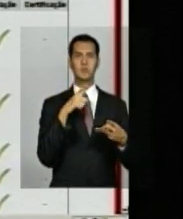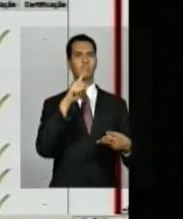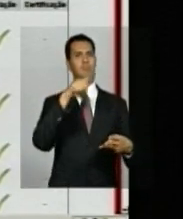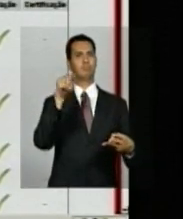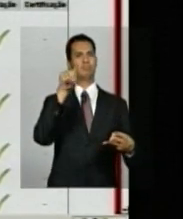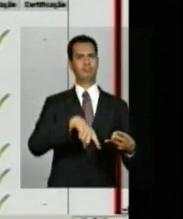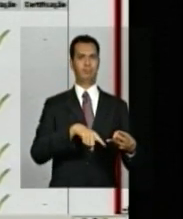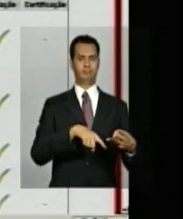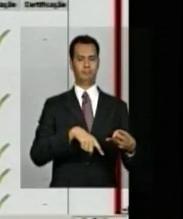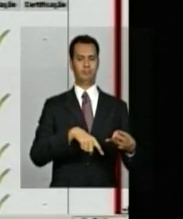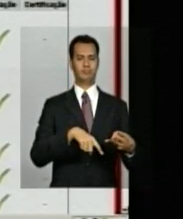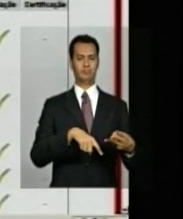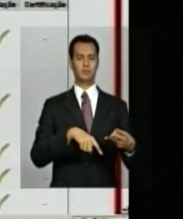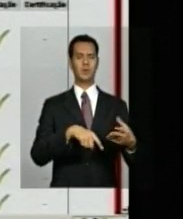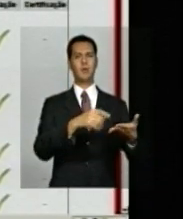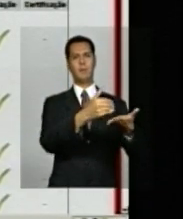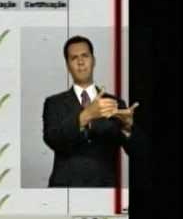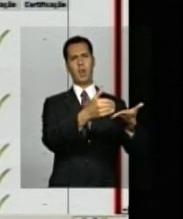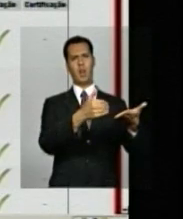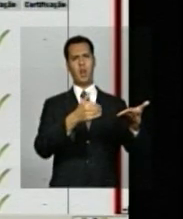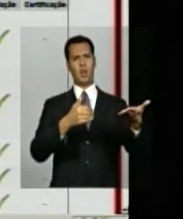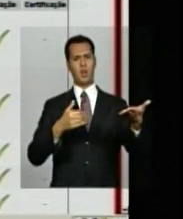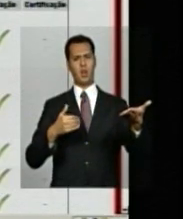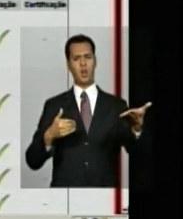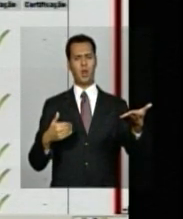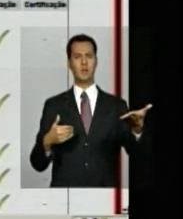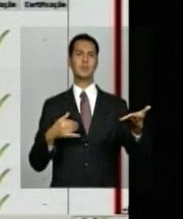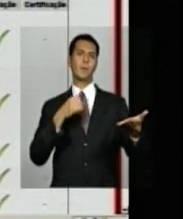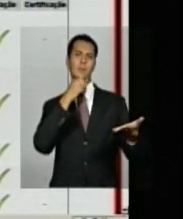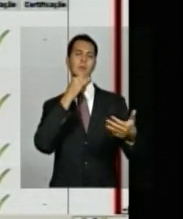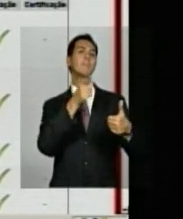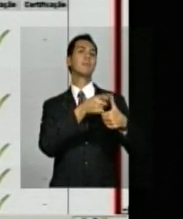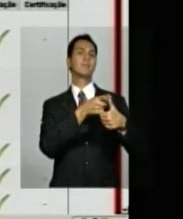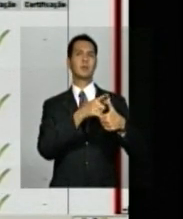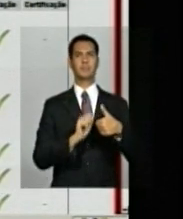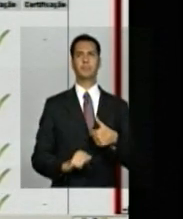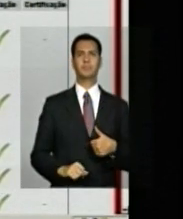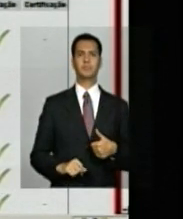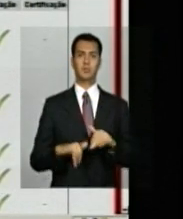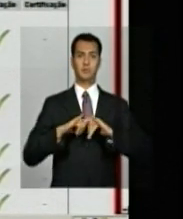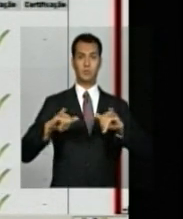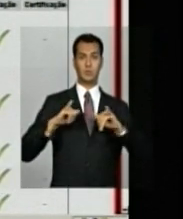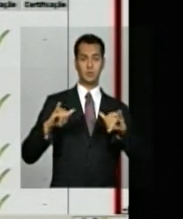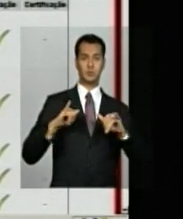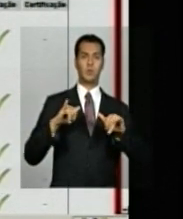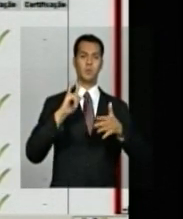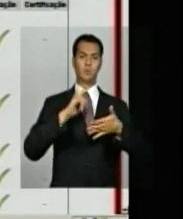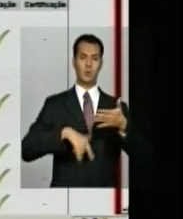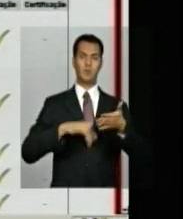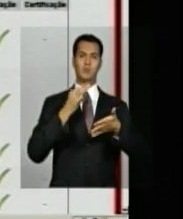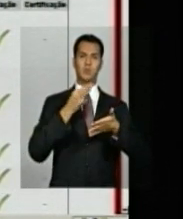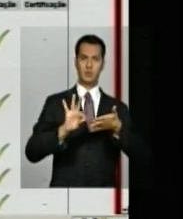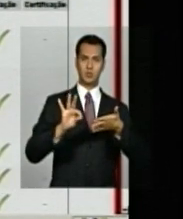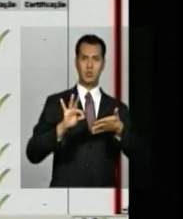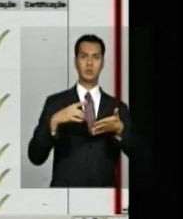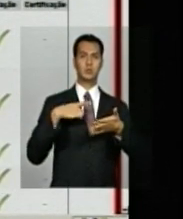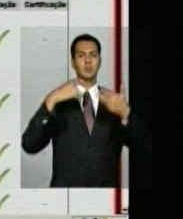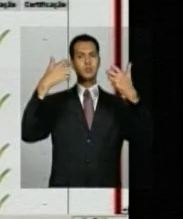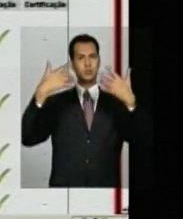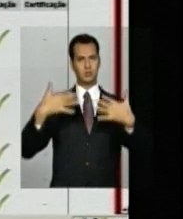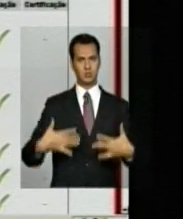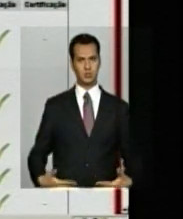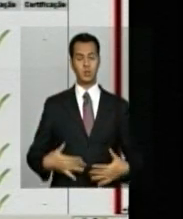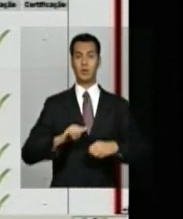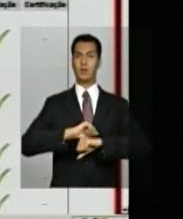invalidado então vocês vejam ali lá primeiro item as informações acerca da correção das provas estão devidamente detalhadas de